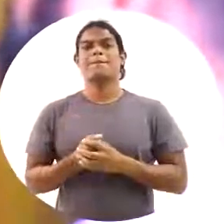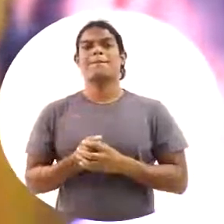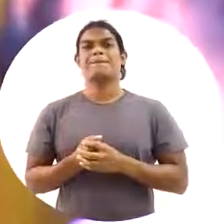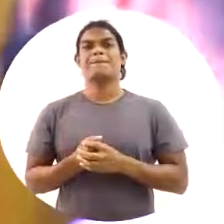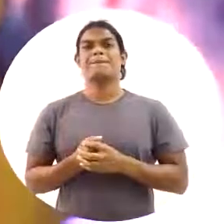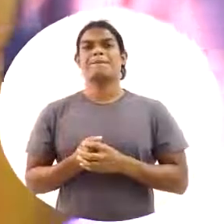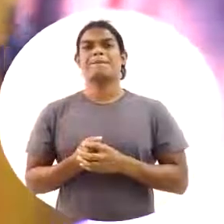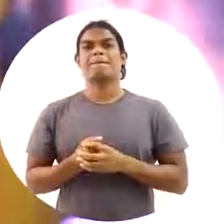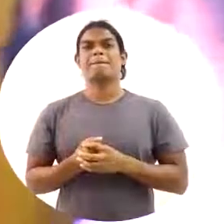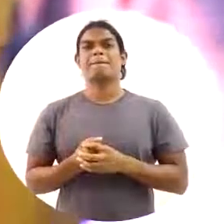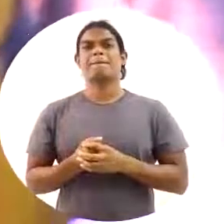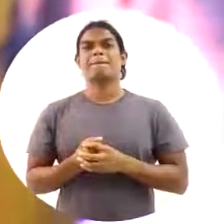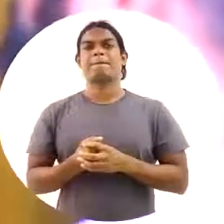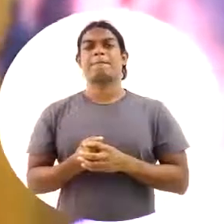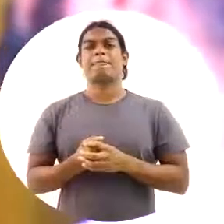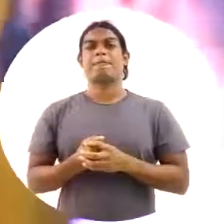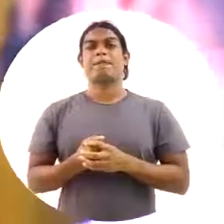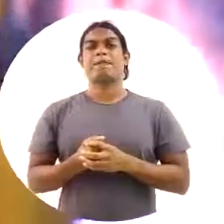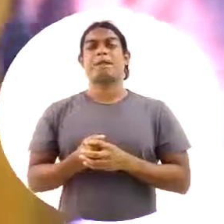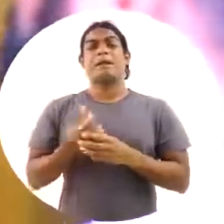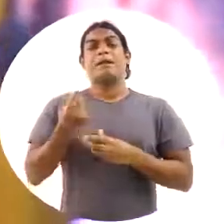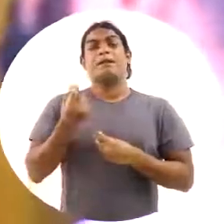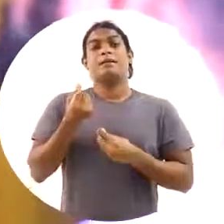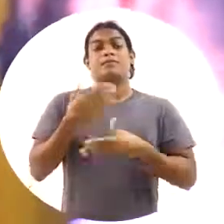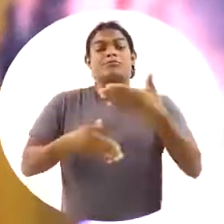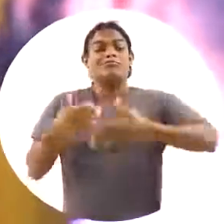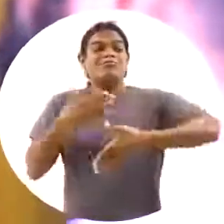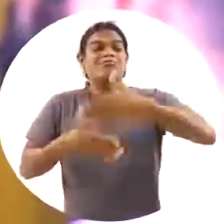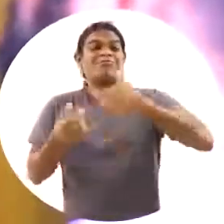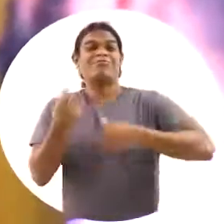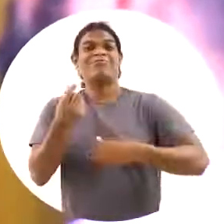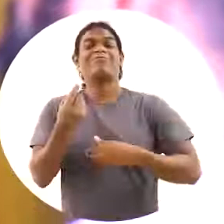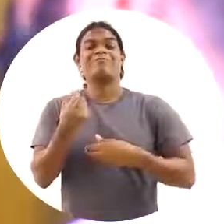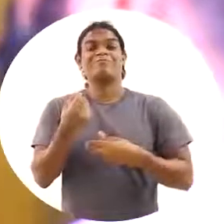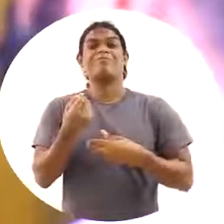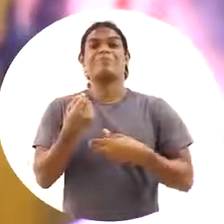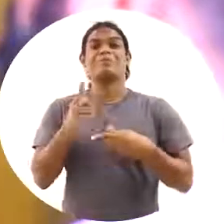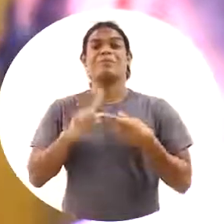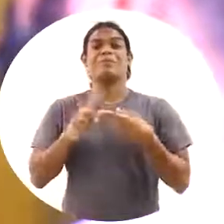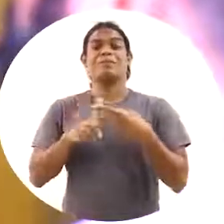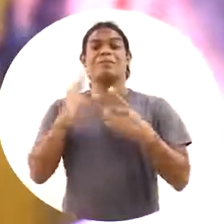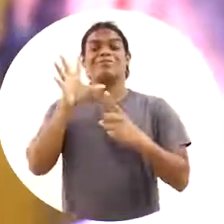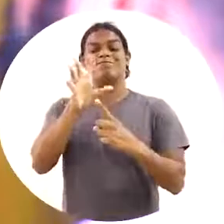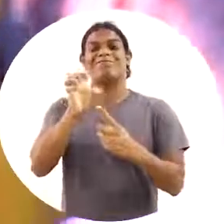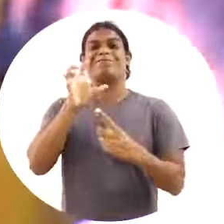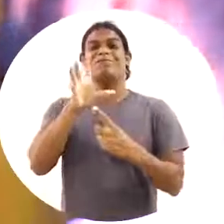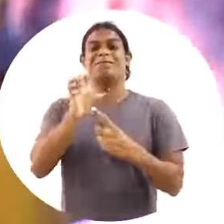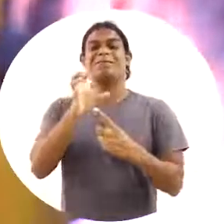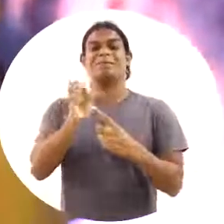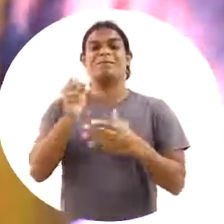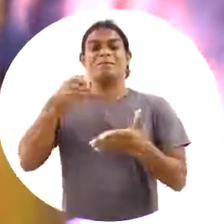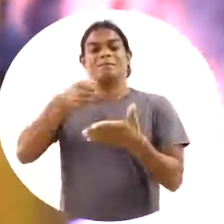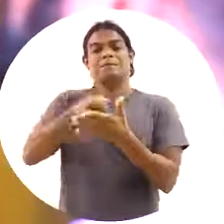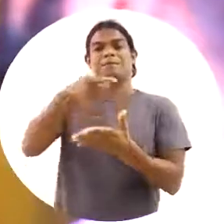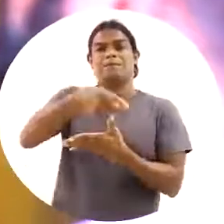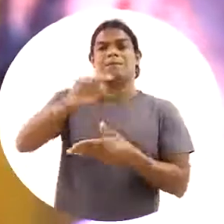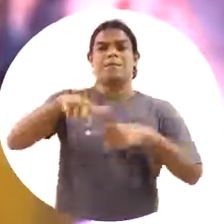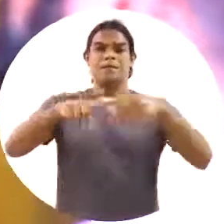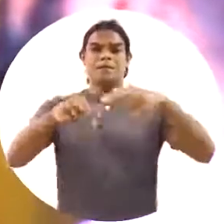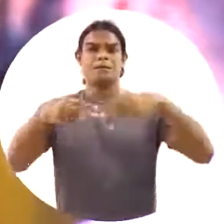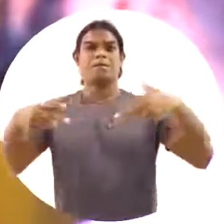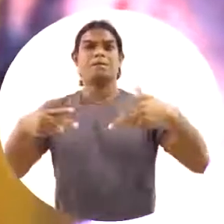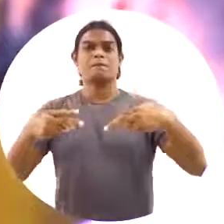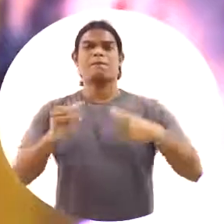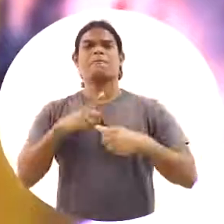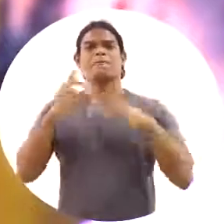questão econômica, a questão social, ela pesa muito quando a gente vai ver, né, a cadeia inteira do processo desse material. Sim.